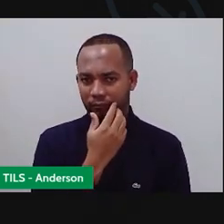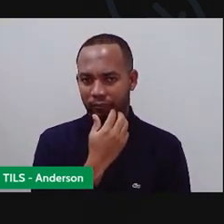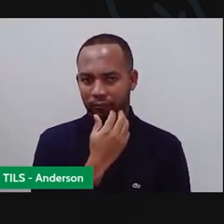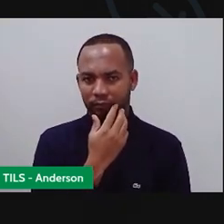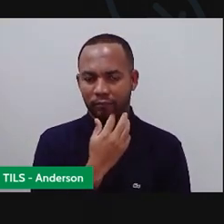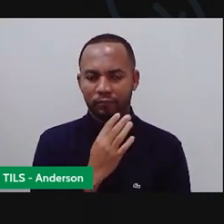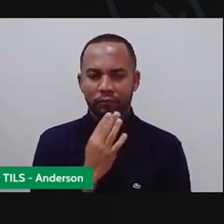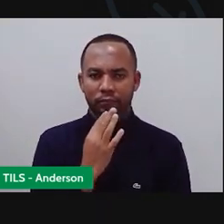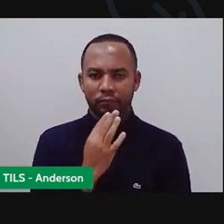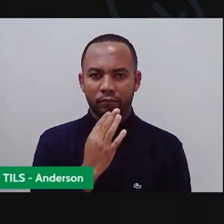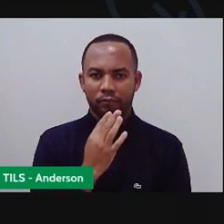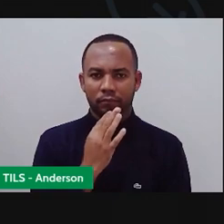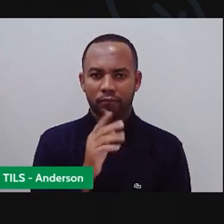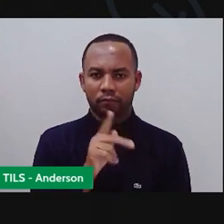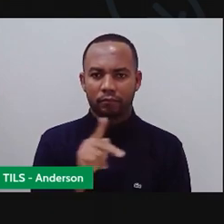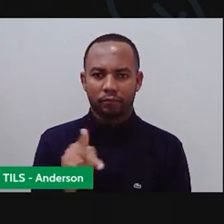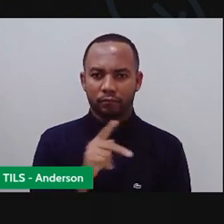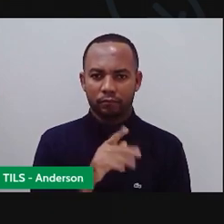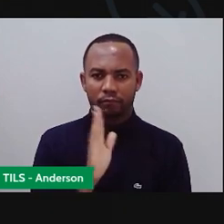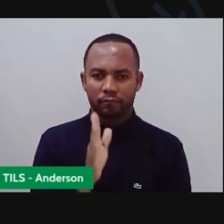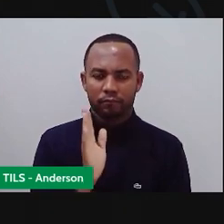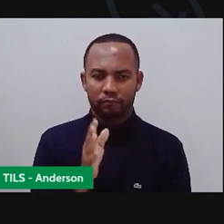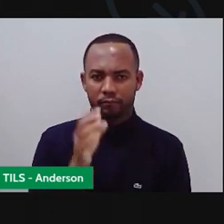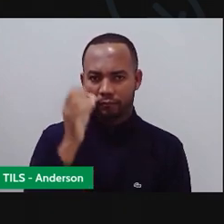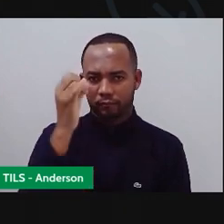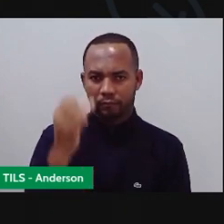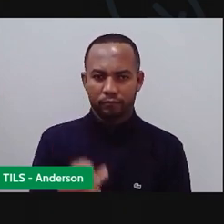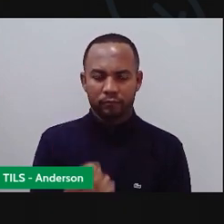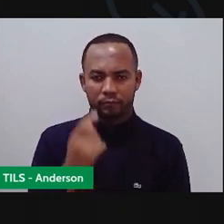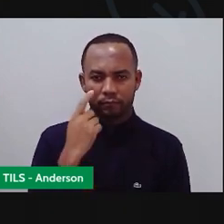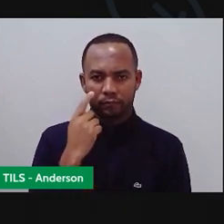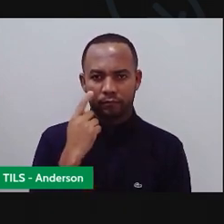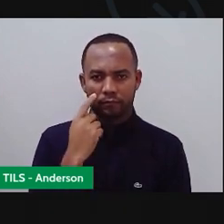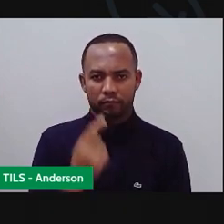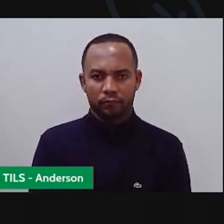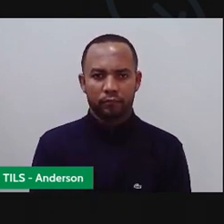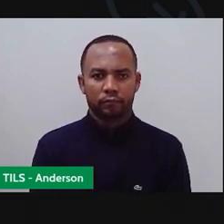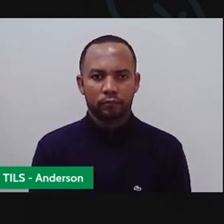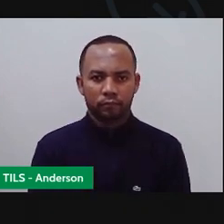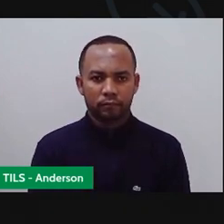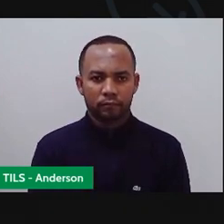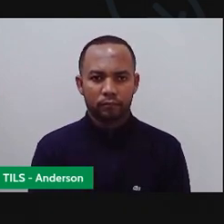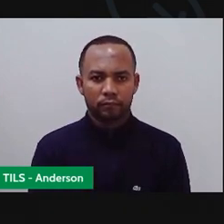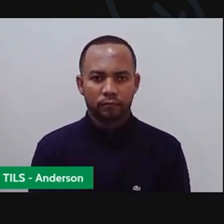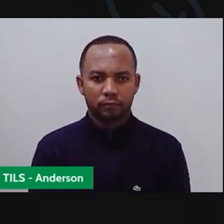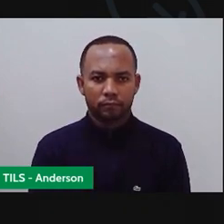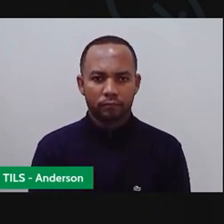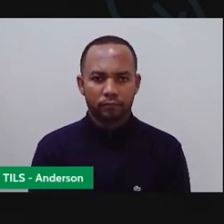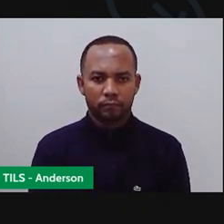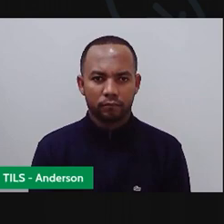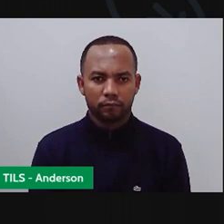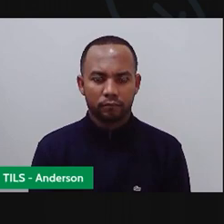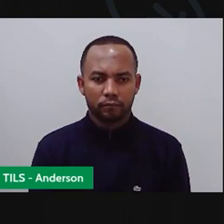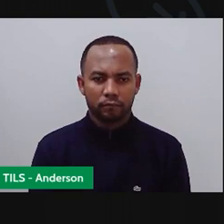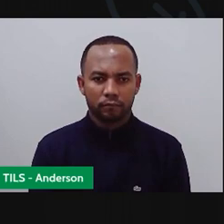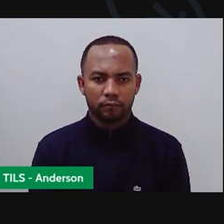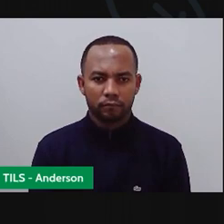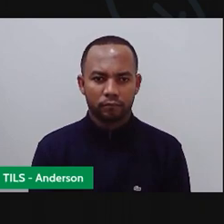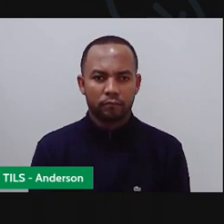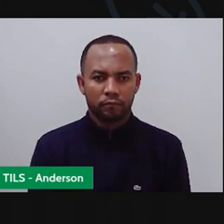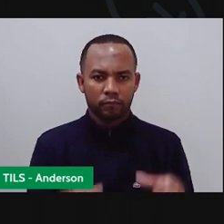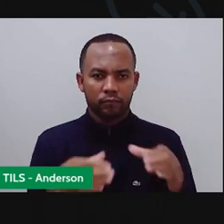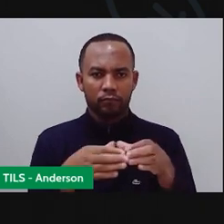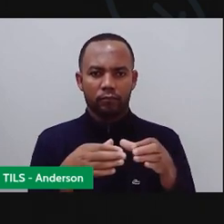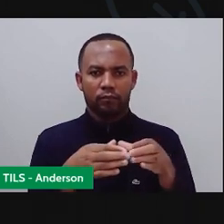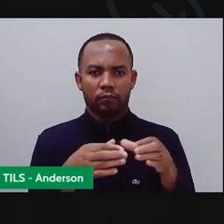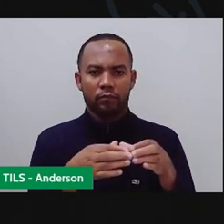sair já deve ter visto os professores de você tá amarradinho amarradão bom cada